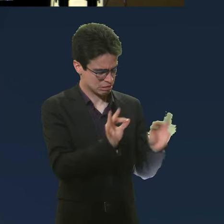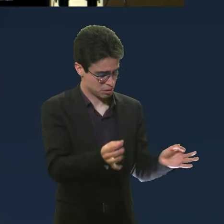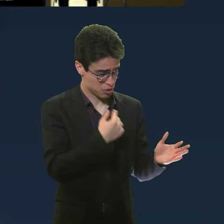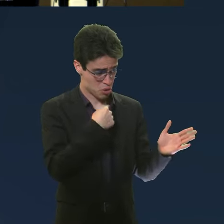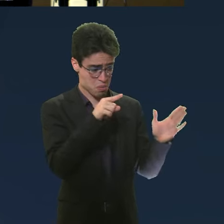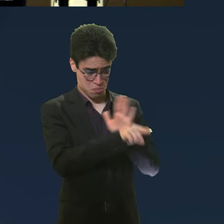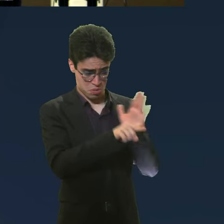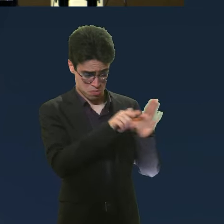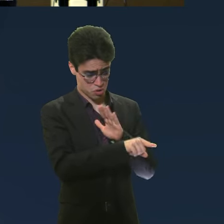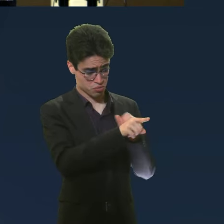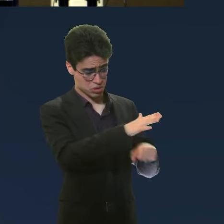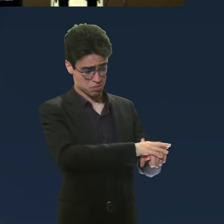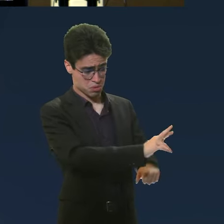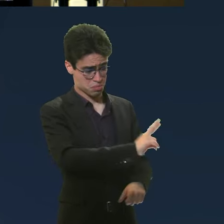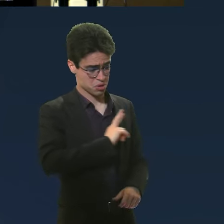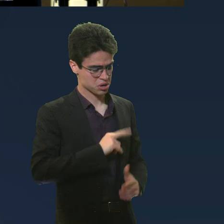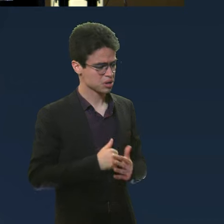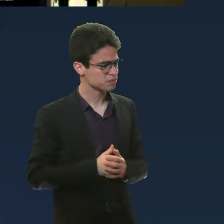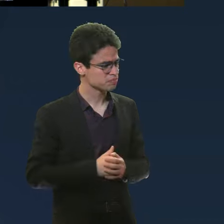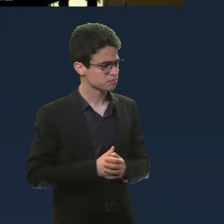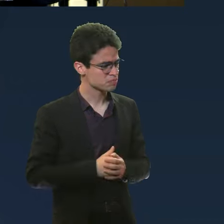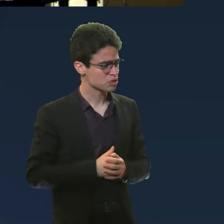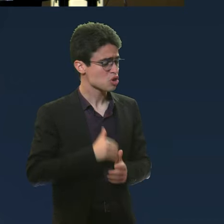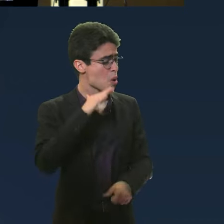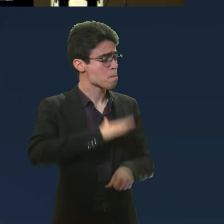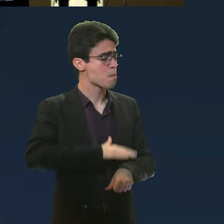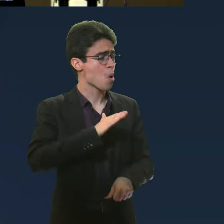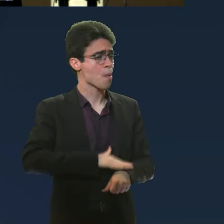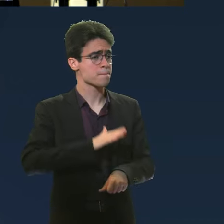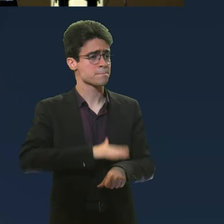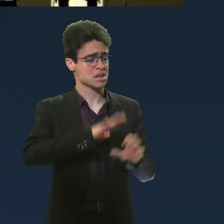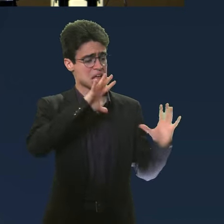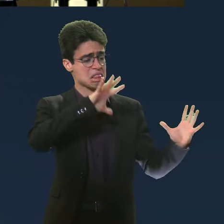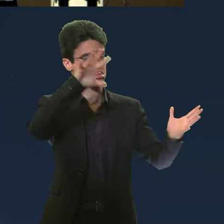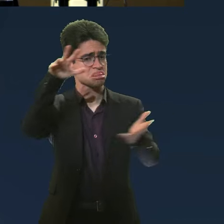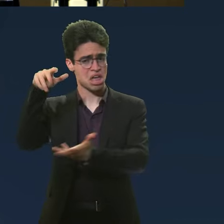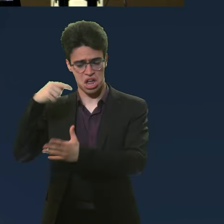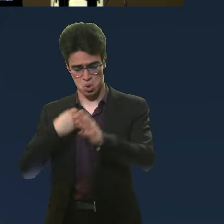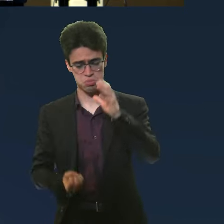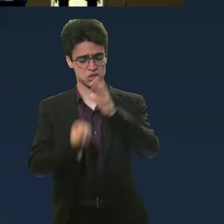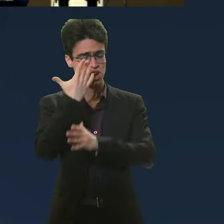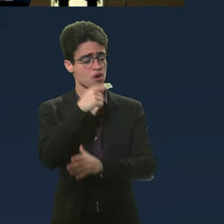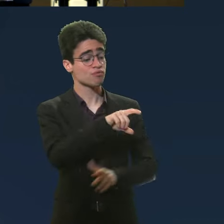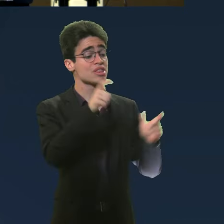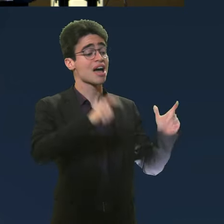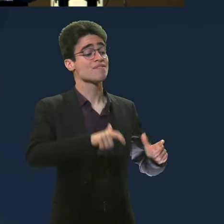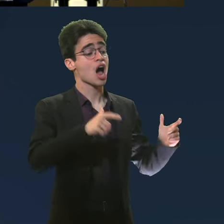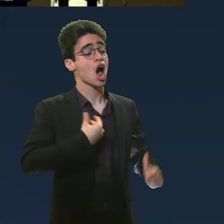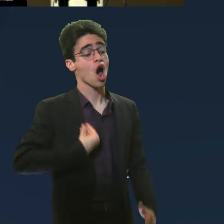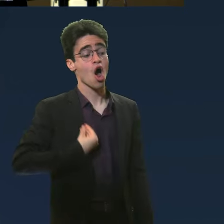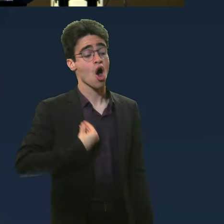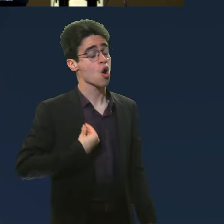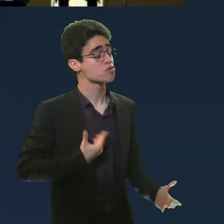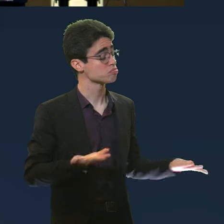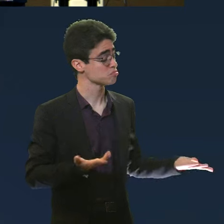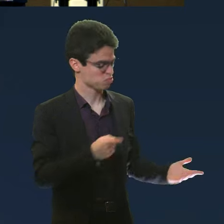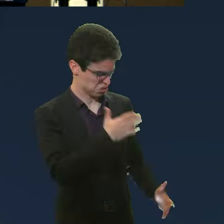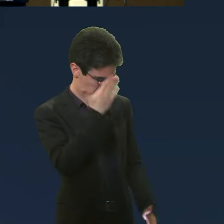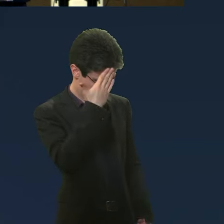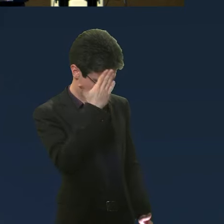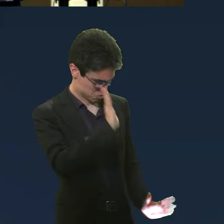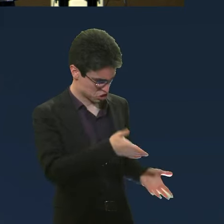você me responderá. Onde você estava quando lancei os alicerces da terra? Responda-me se é que você sabe